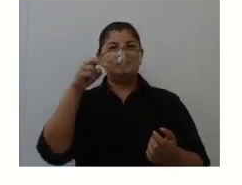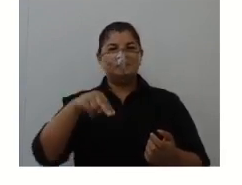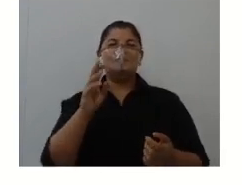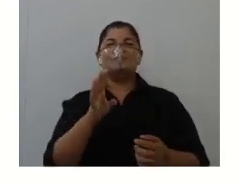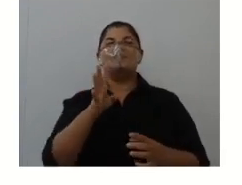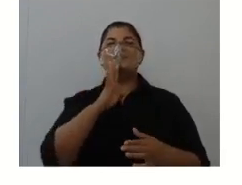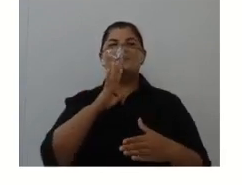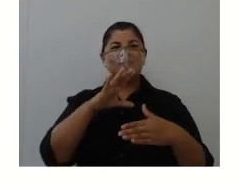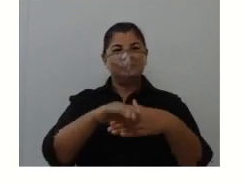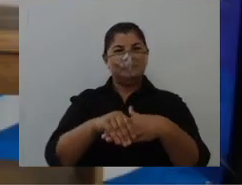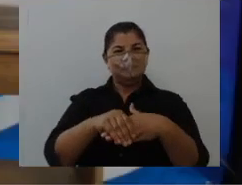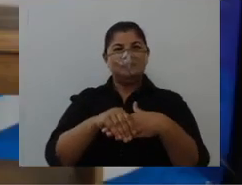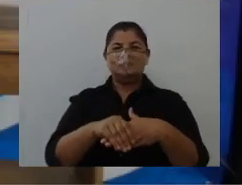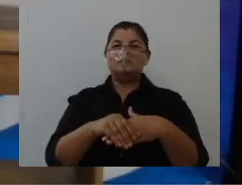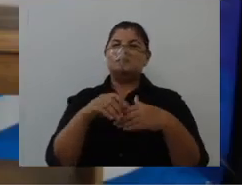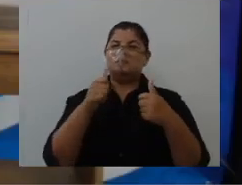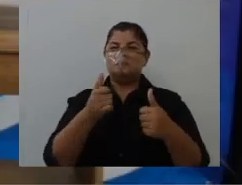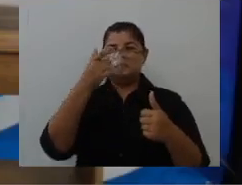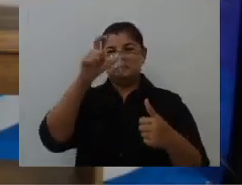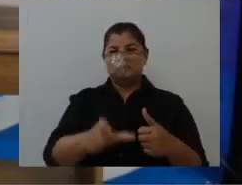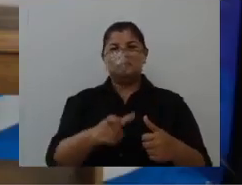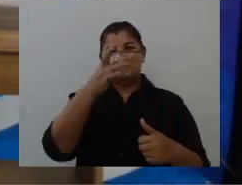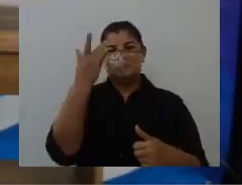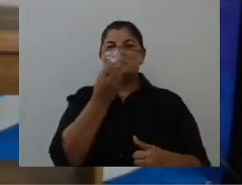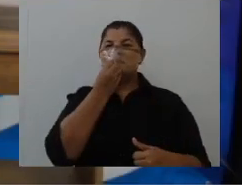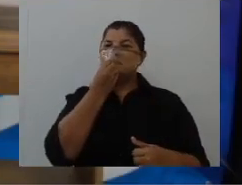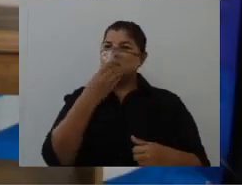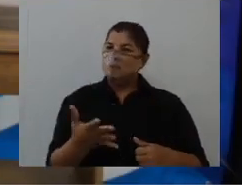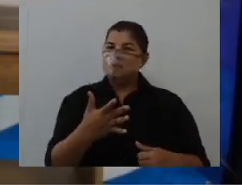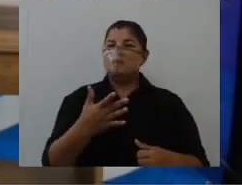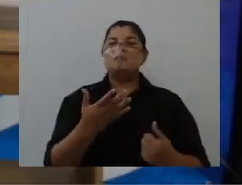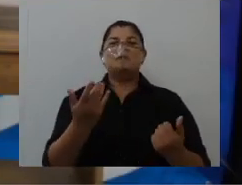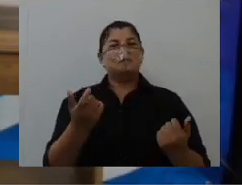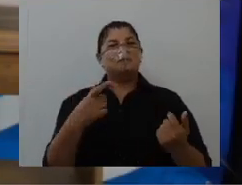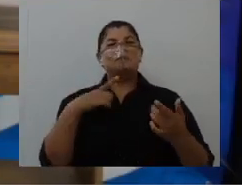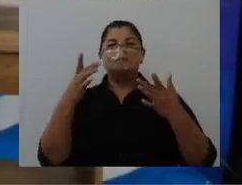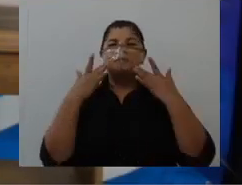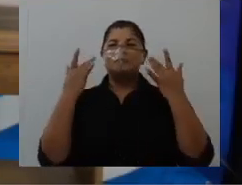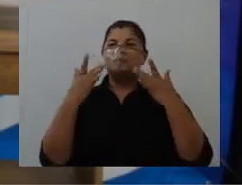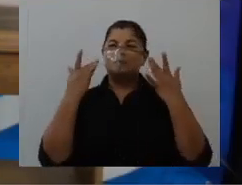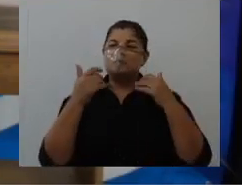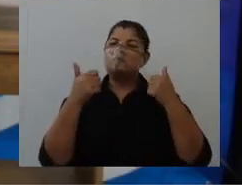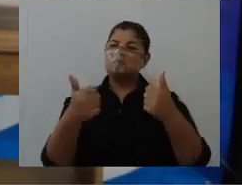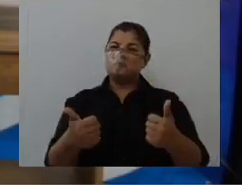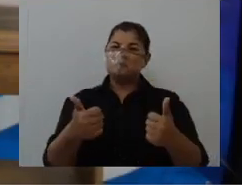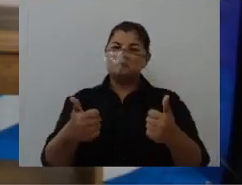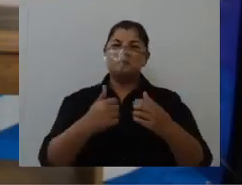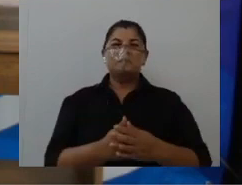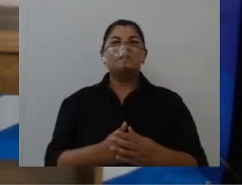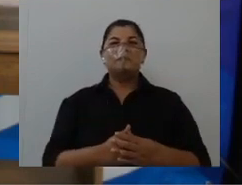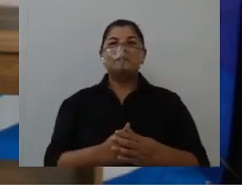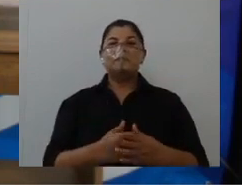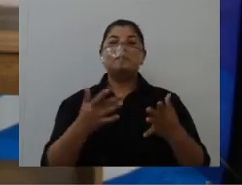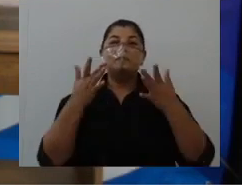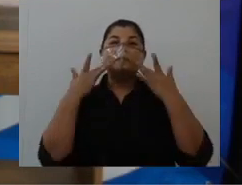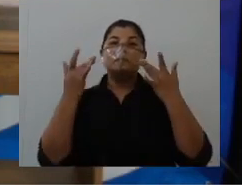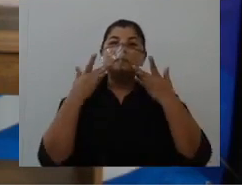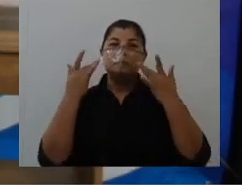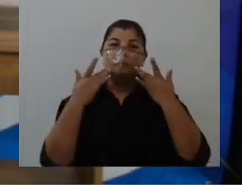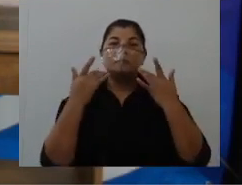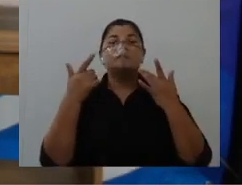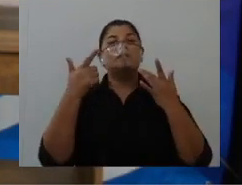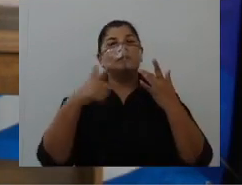conhecer você, você é um cara... gente fina que representa tão bem o nosso teatro, né? Olha lá, então o teatro é um